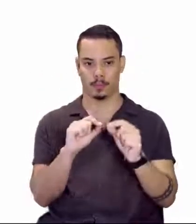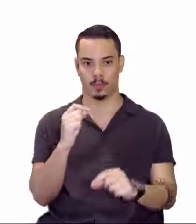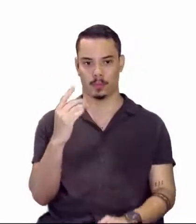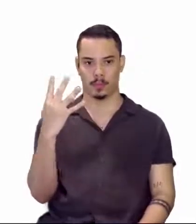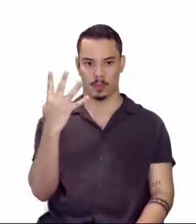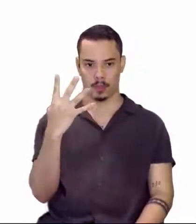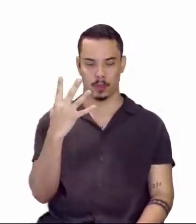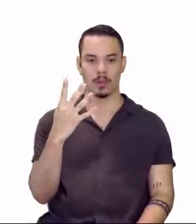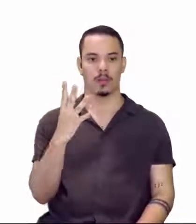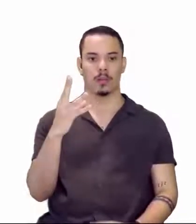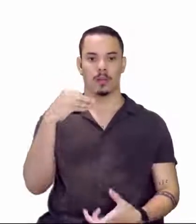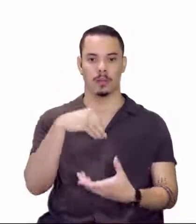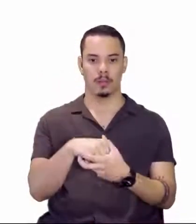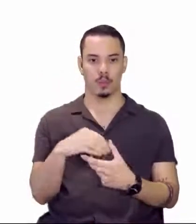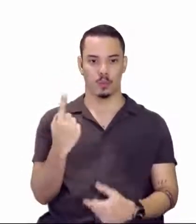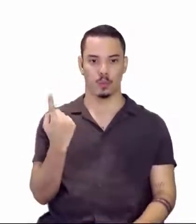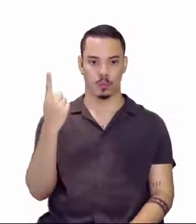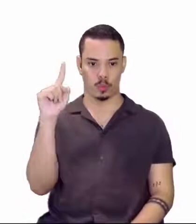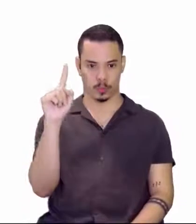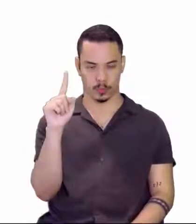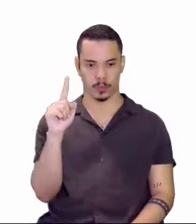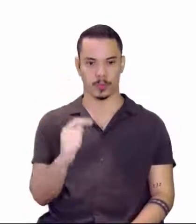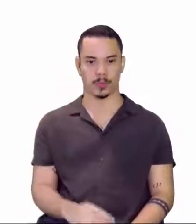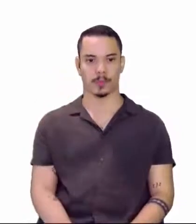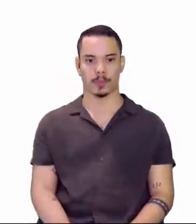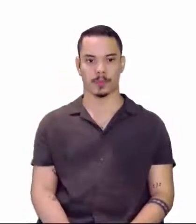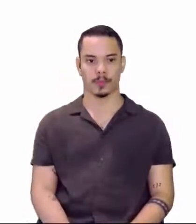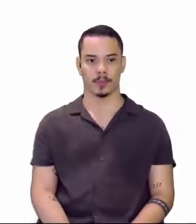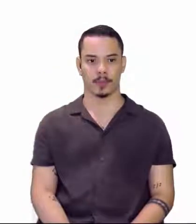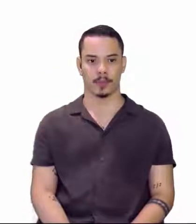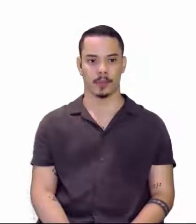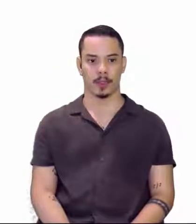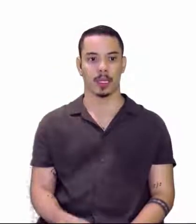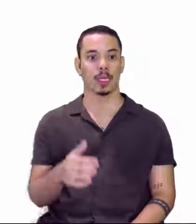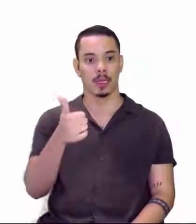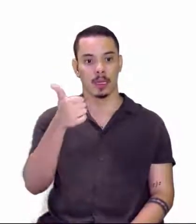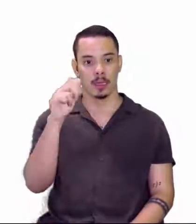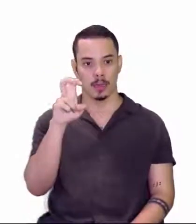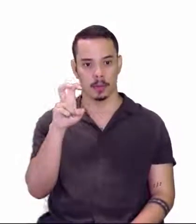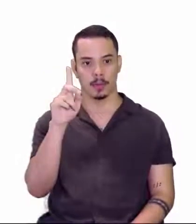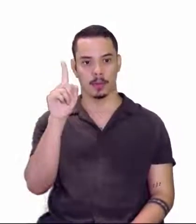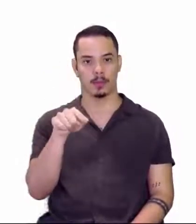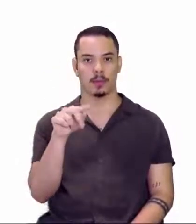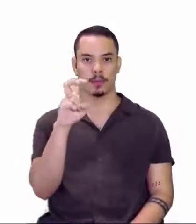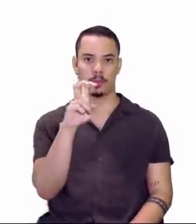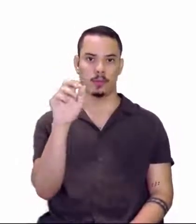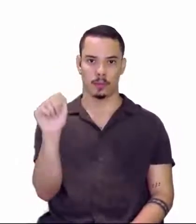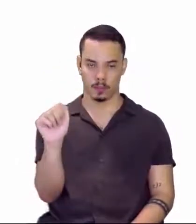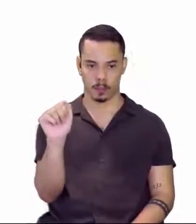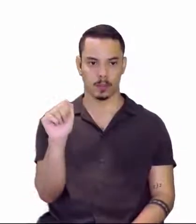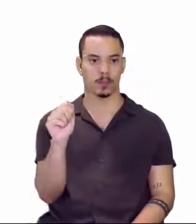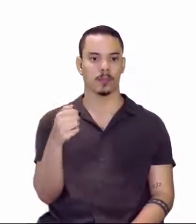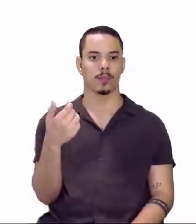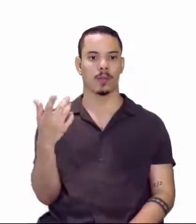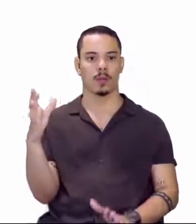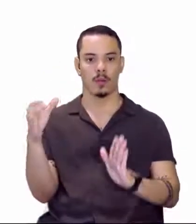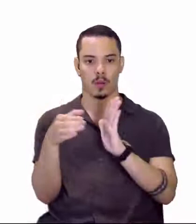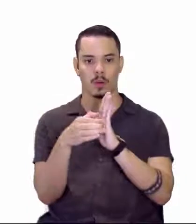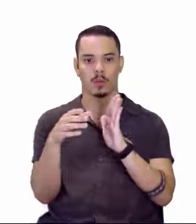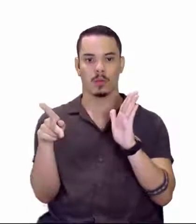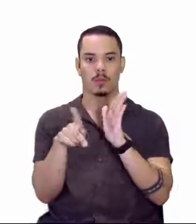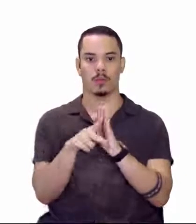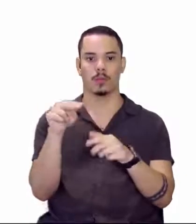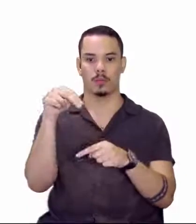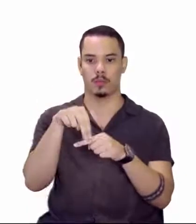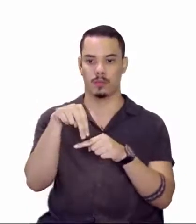elétrons no último nível. Sim, 15 é o 5A, e o 5A é o grupo do nitrogênio,